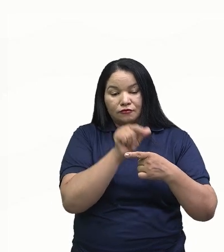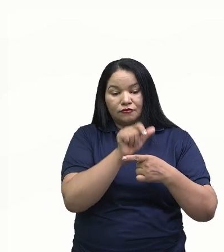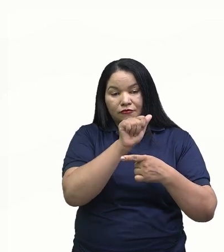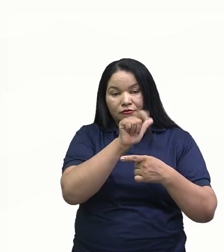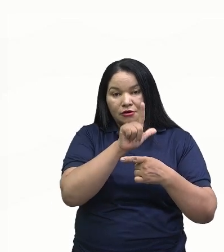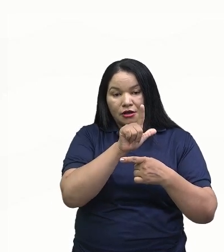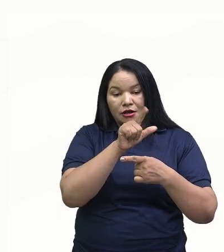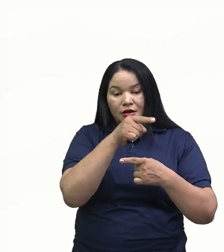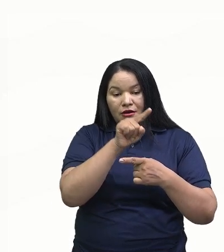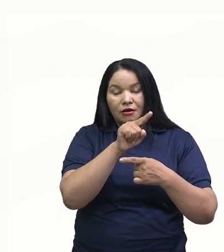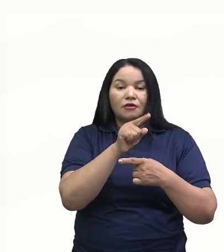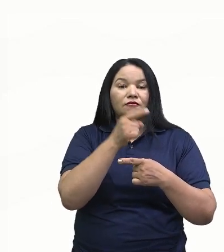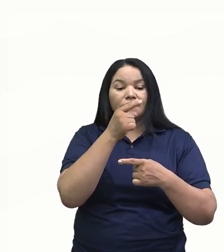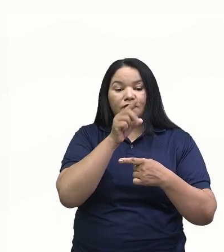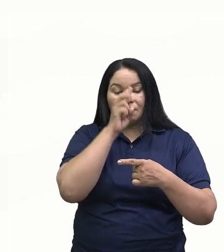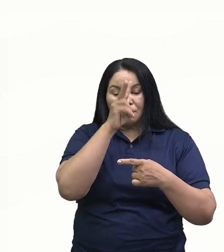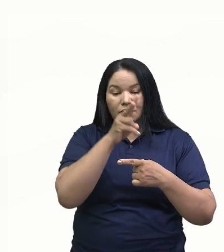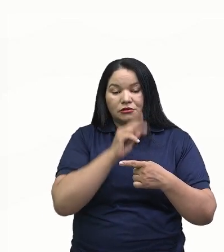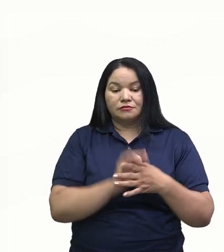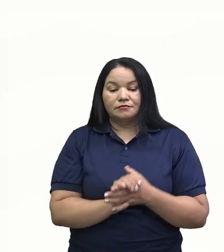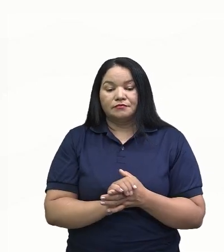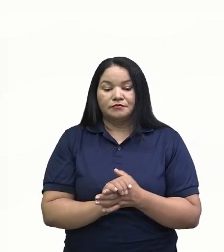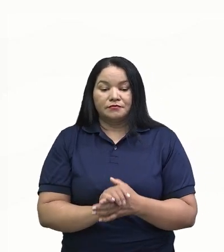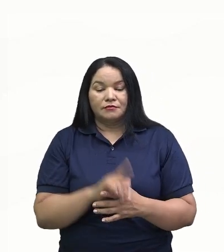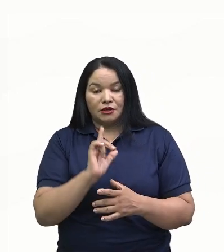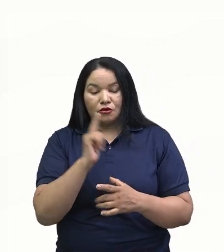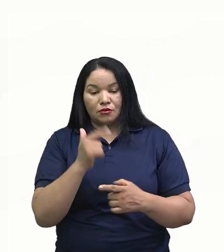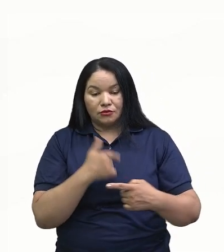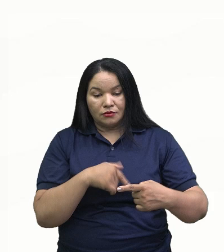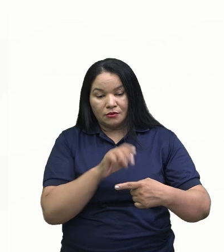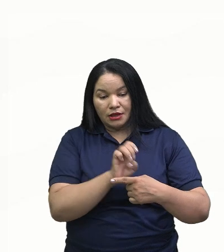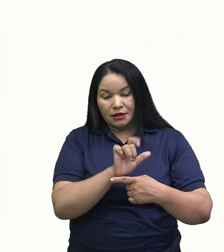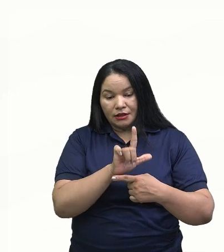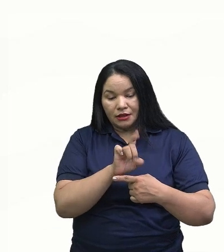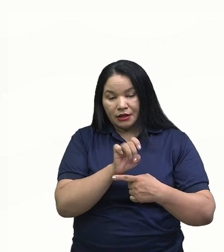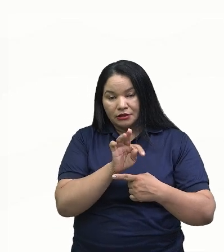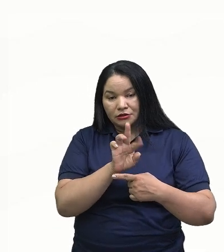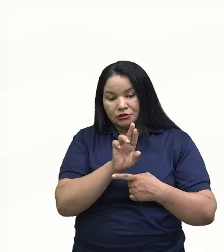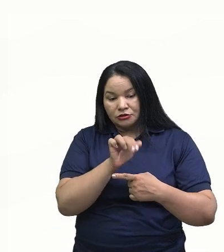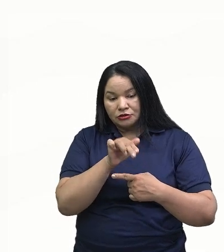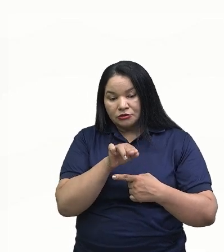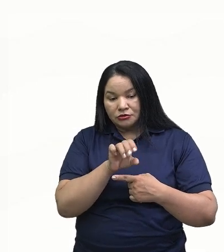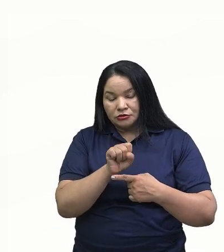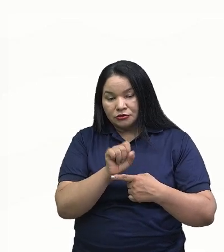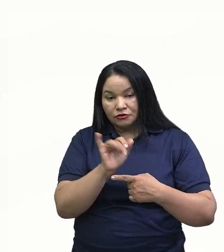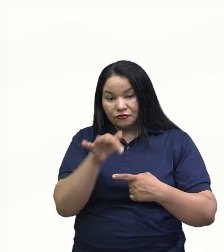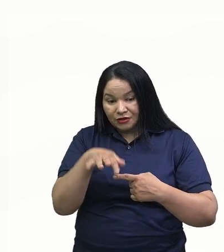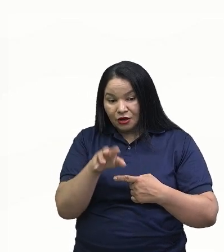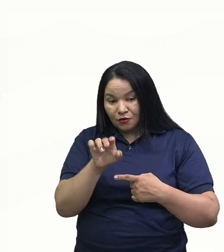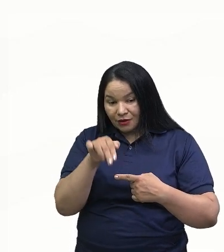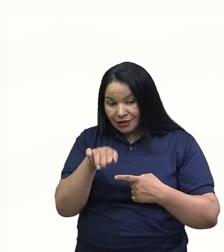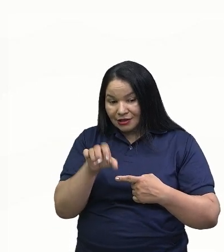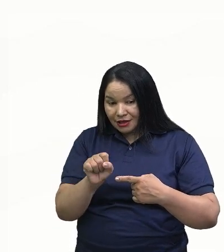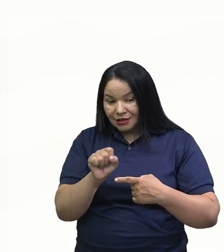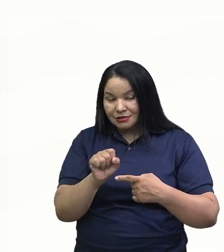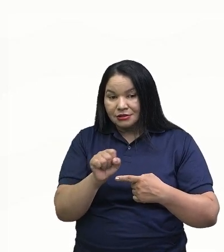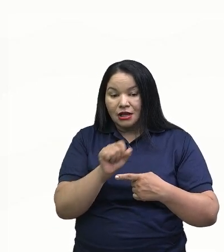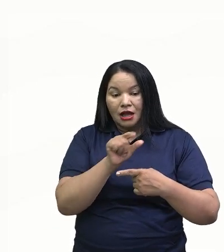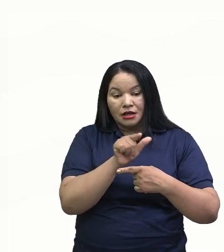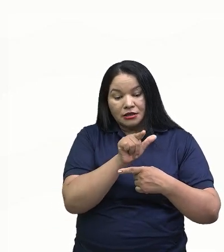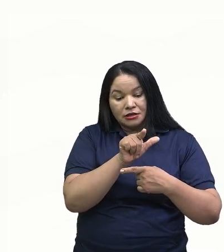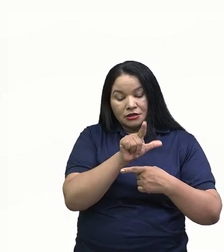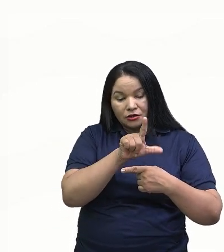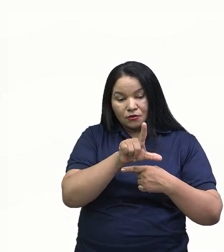Elétrons, ó, termina com ONS. Então, a sílaba tônica é aqui, no elé.